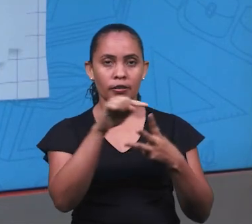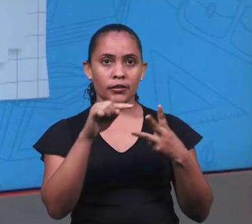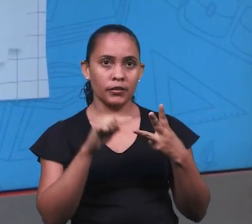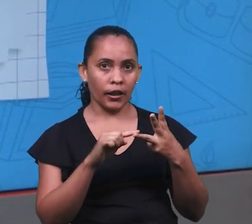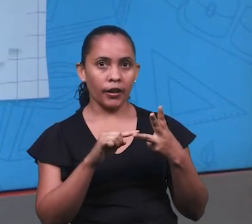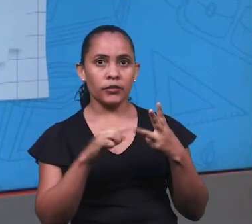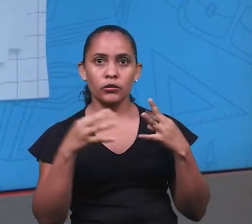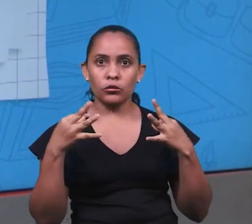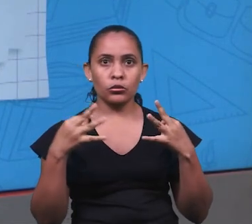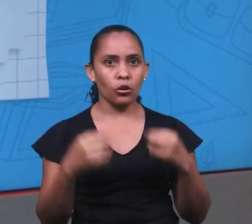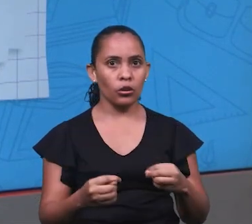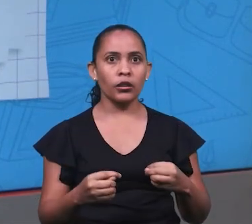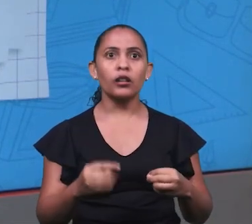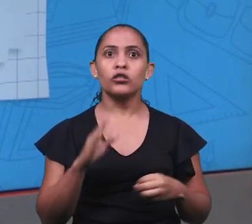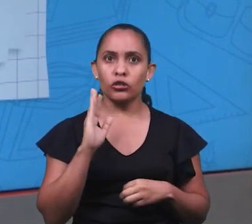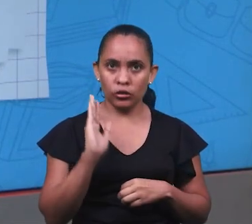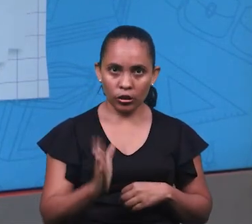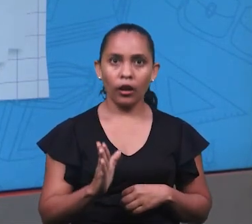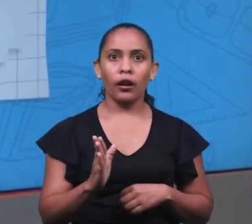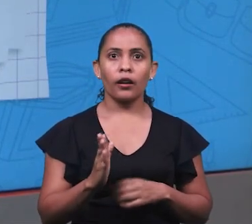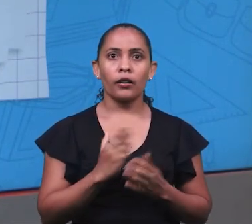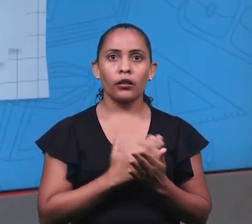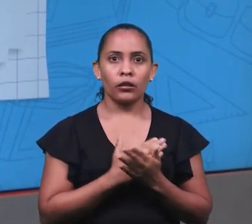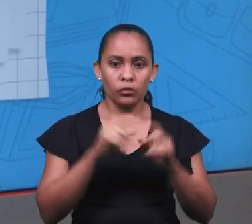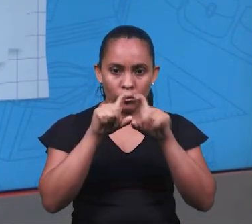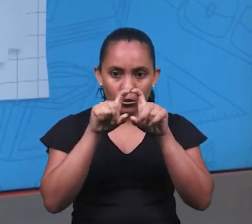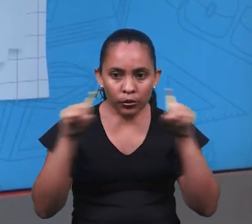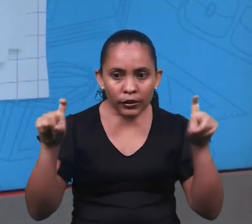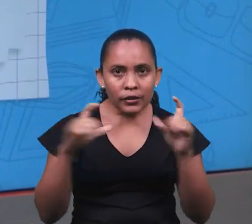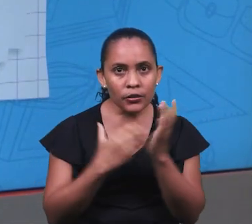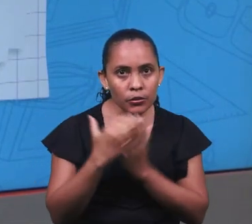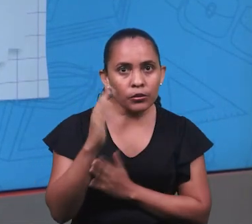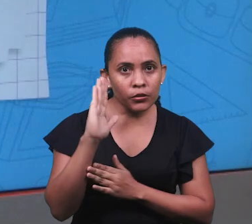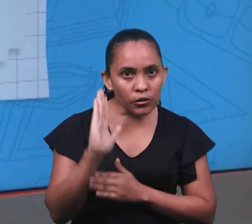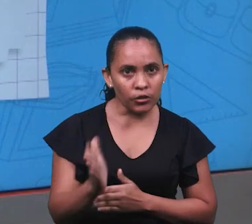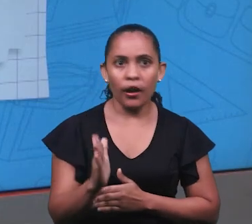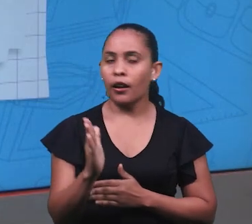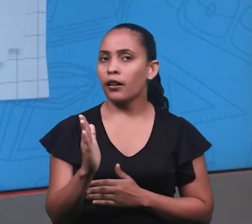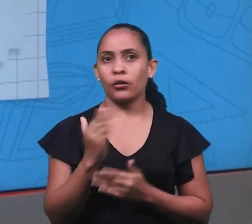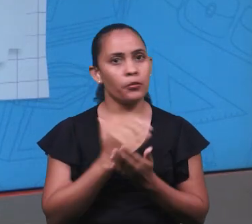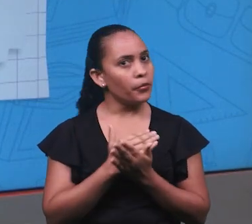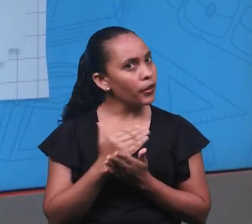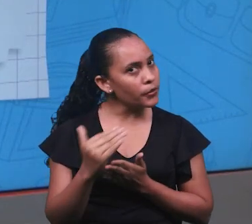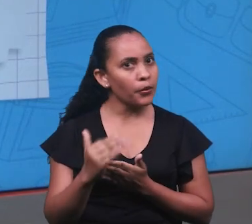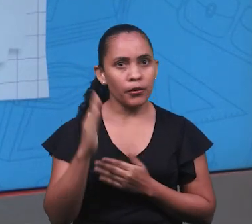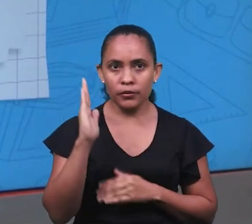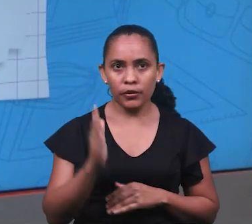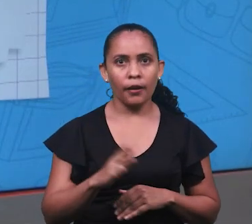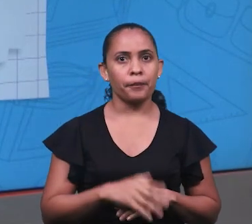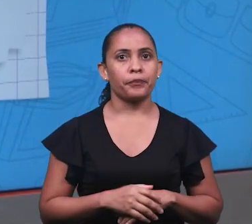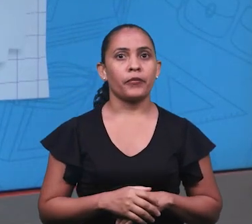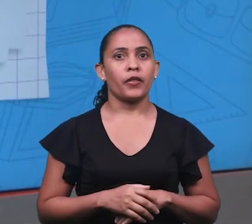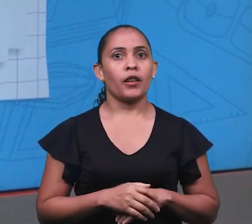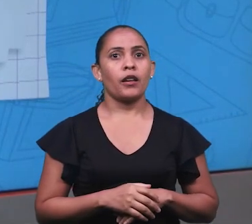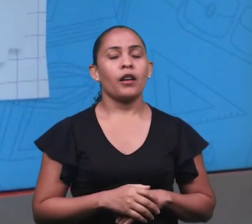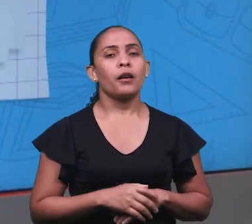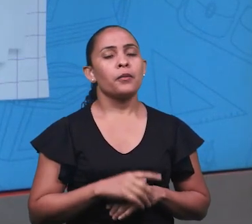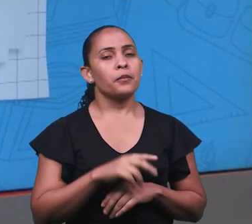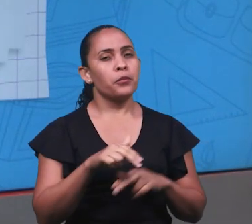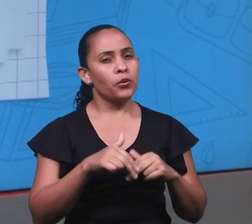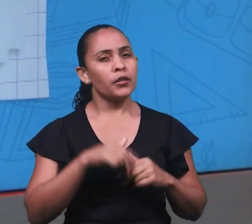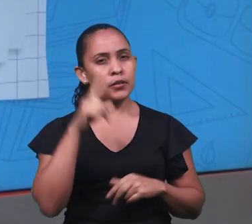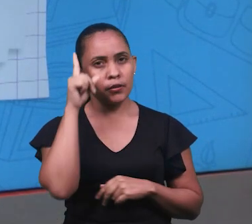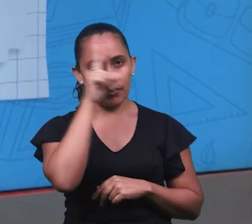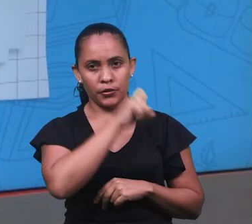começam, todas, né, já a serem avaliadas já na introdução, sim. Já começou, a correção já está acontecendo. Por isso que é muito difícil,